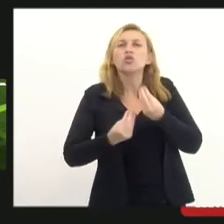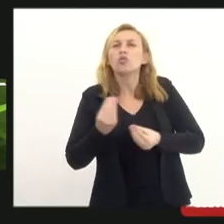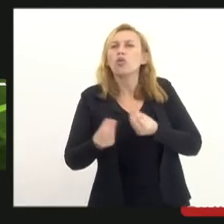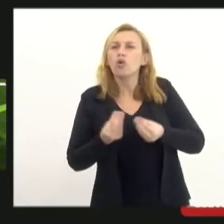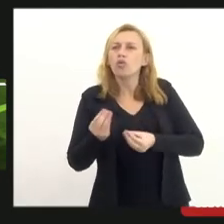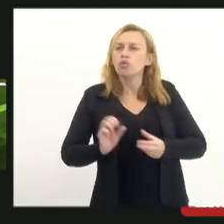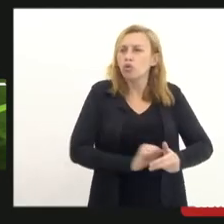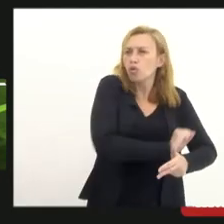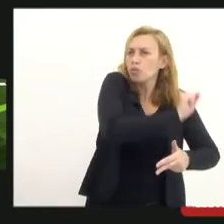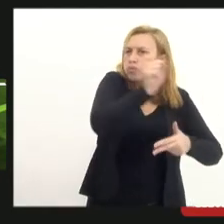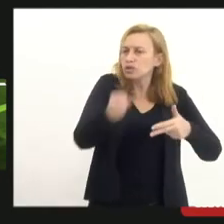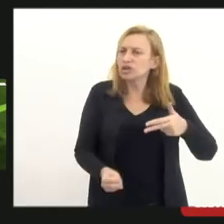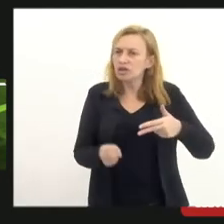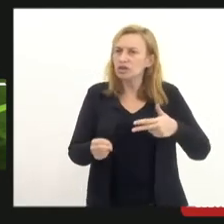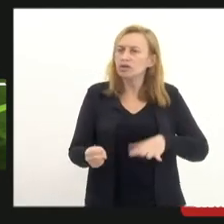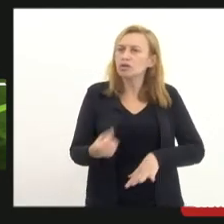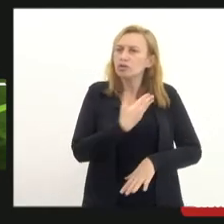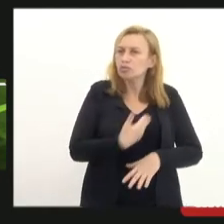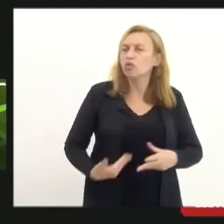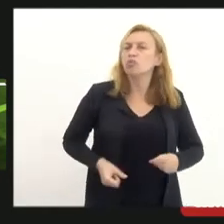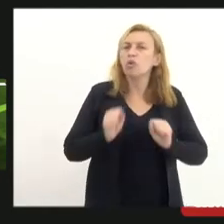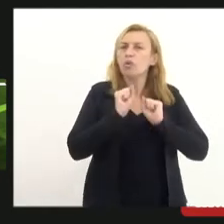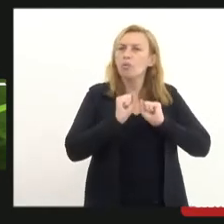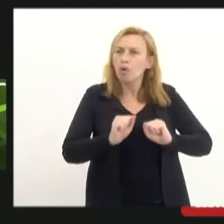poder público pode